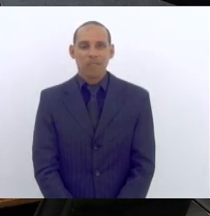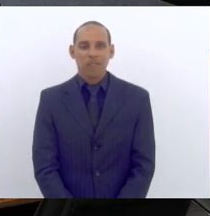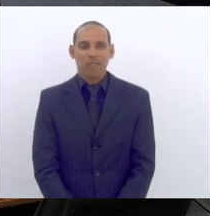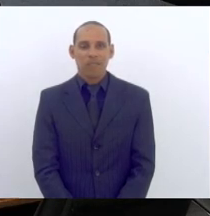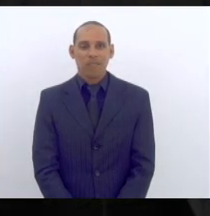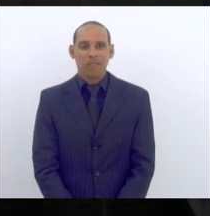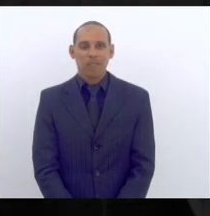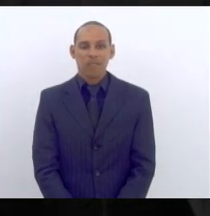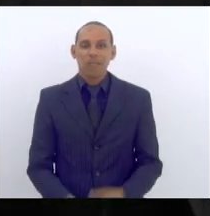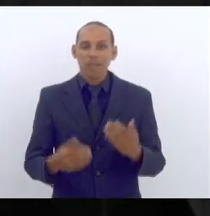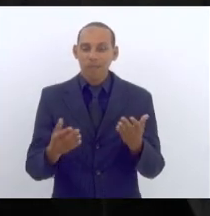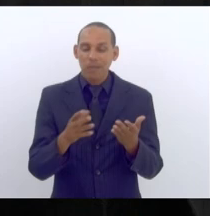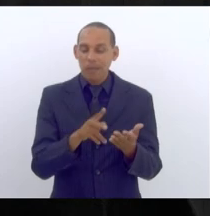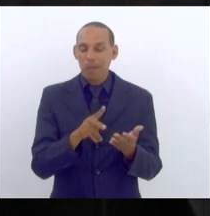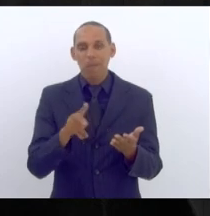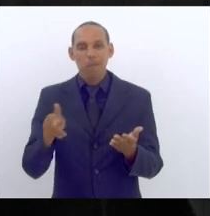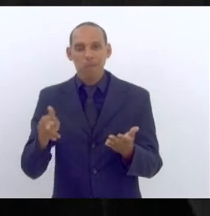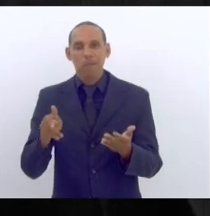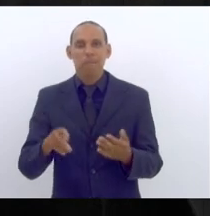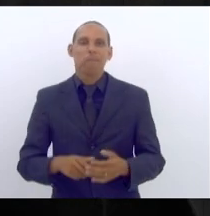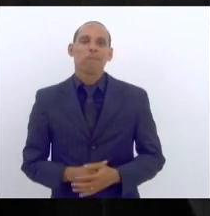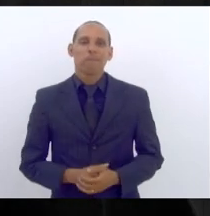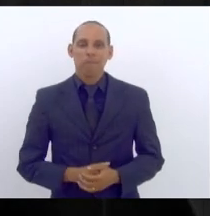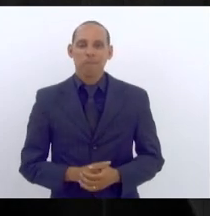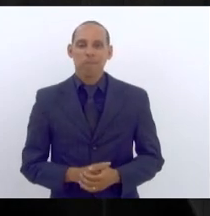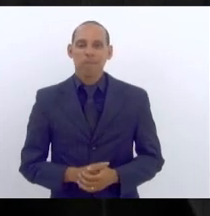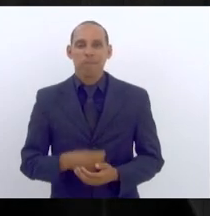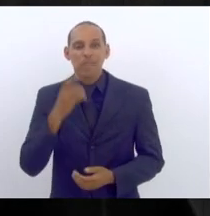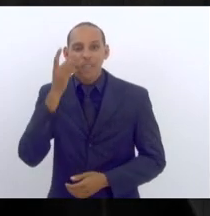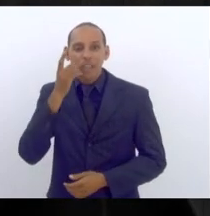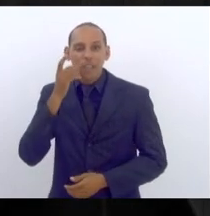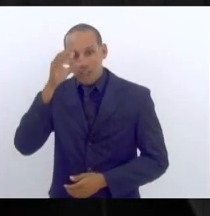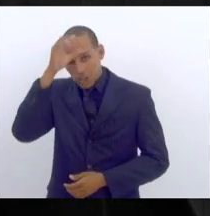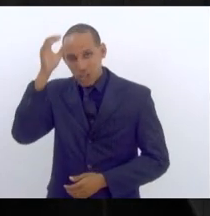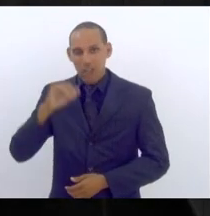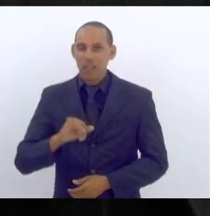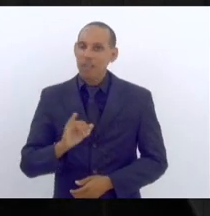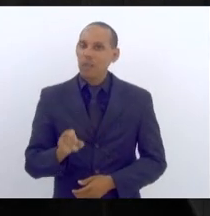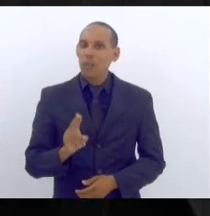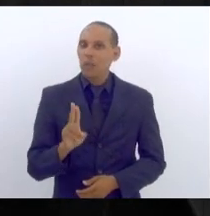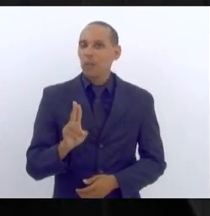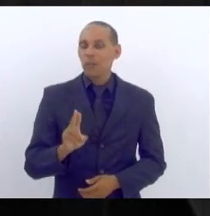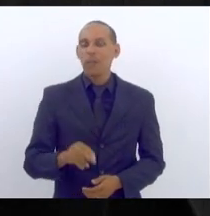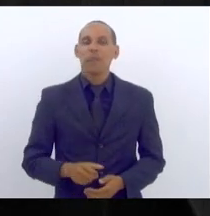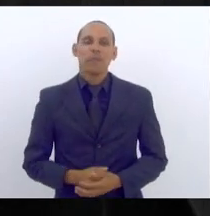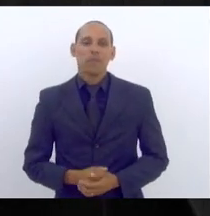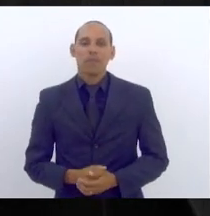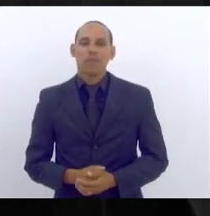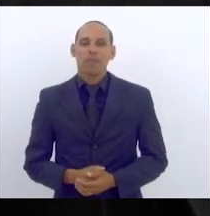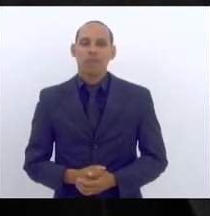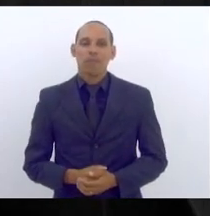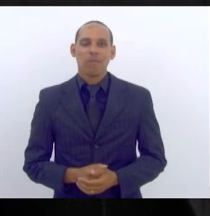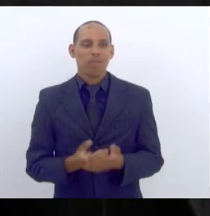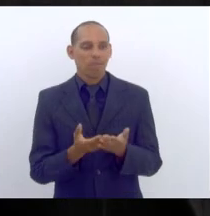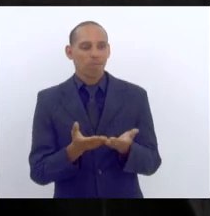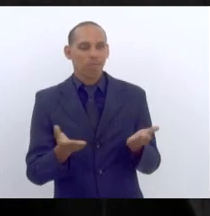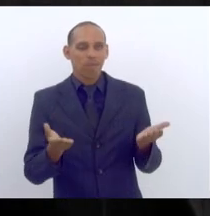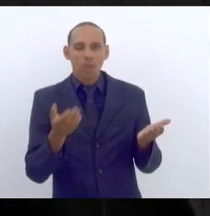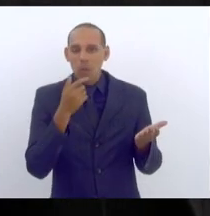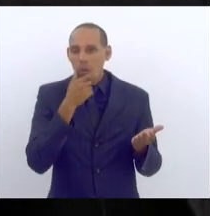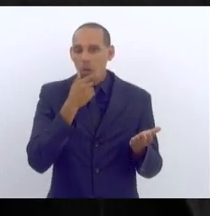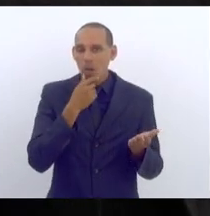senhora presidente deputada tia Ju senhoras e